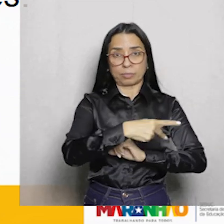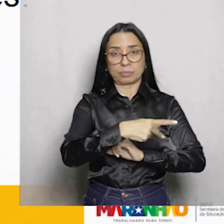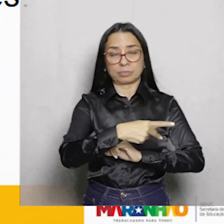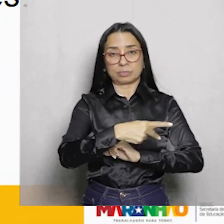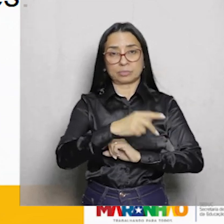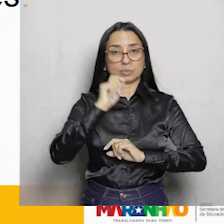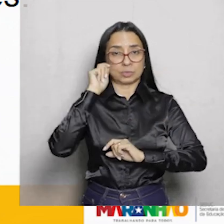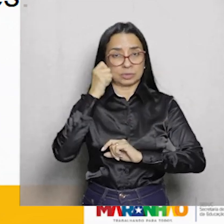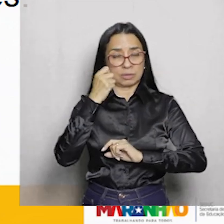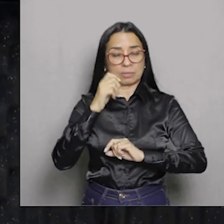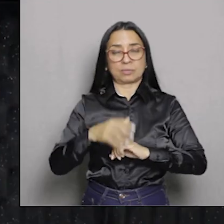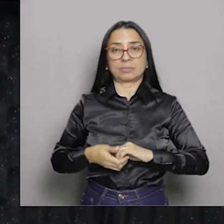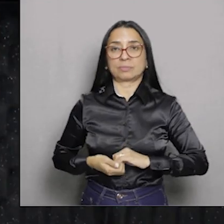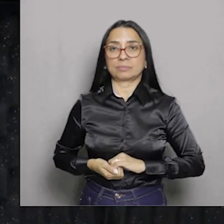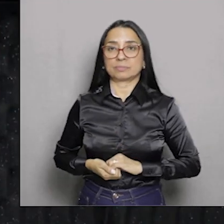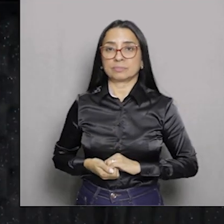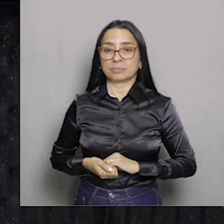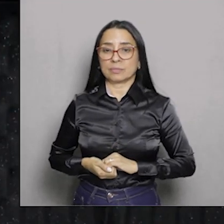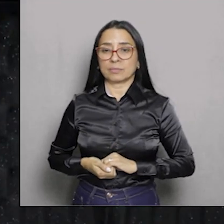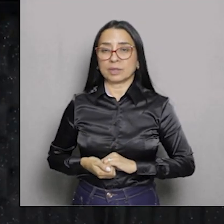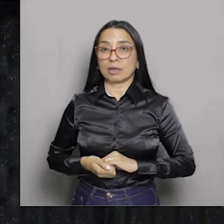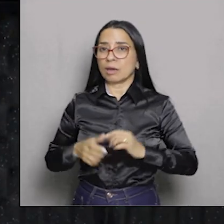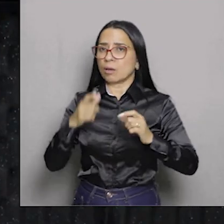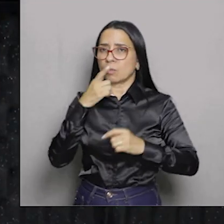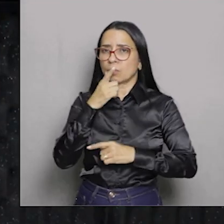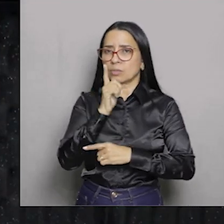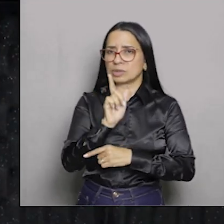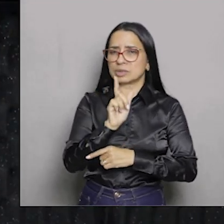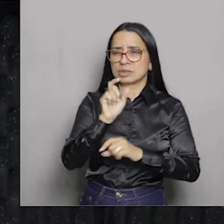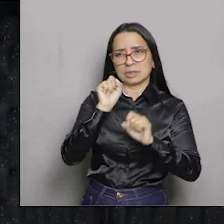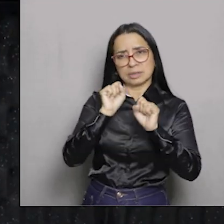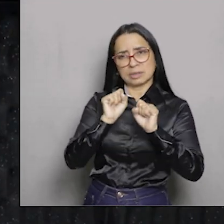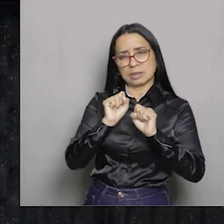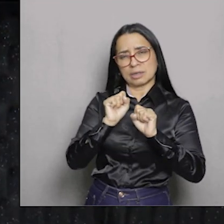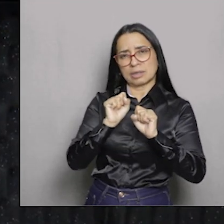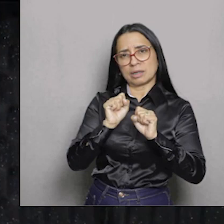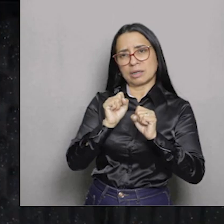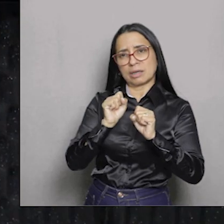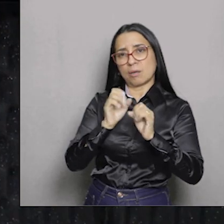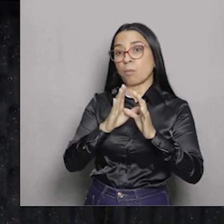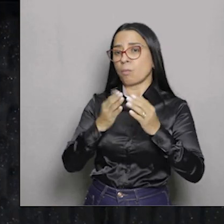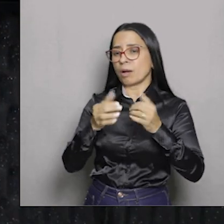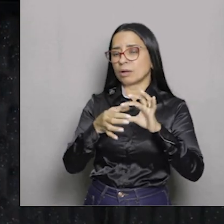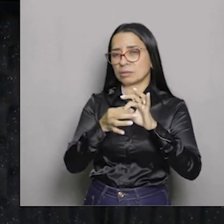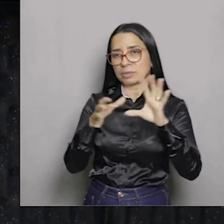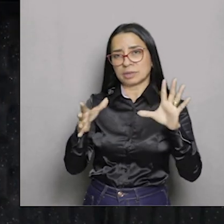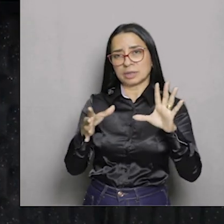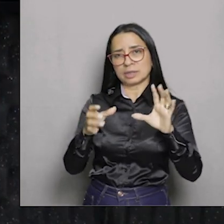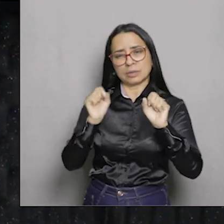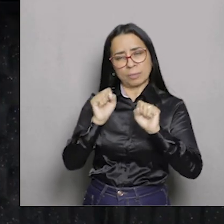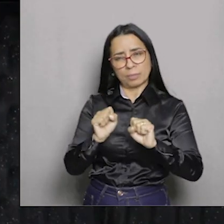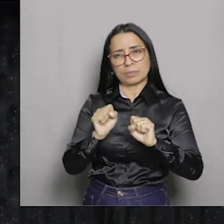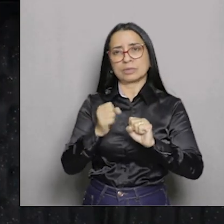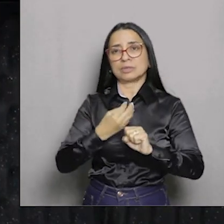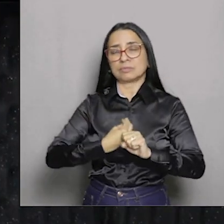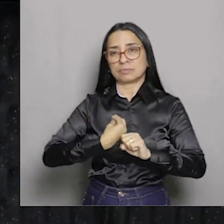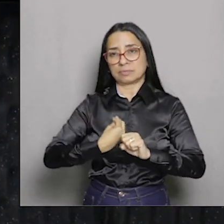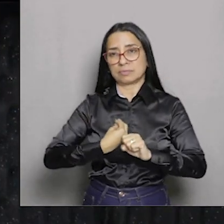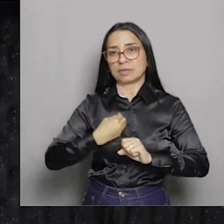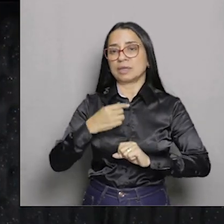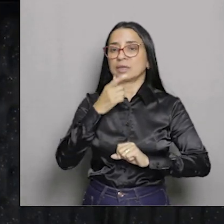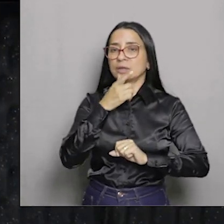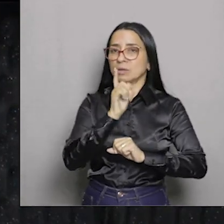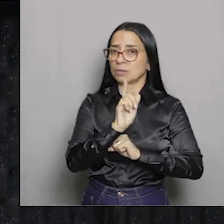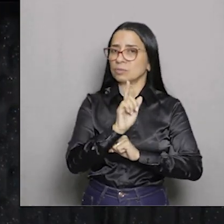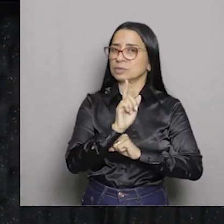ganho, onde ele conseguiu uma brecha para poder, evidentemente, sobreviver e conseguir até mesmo